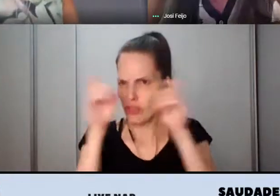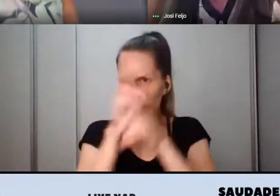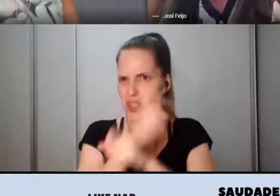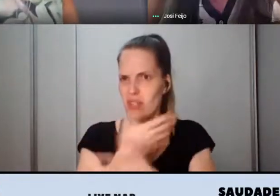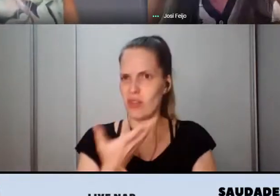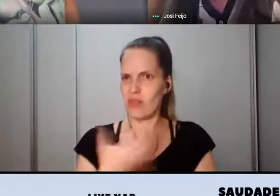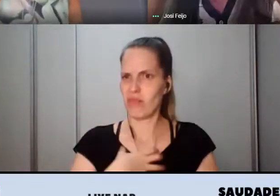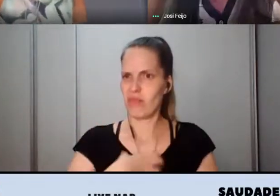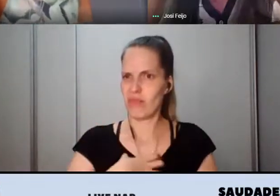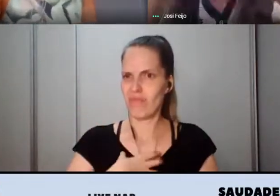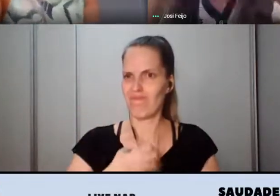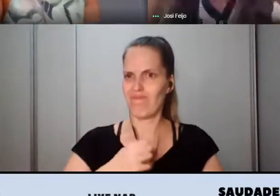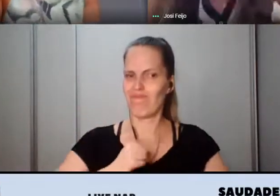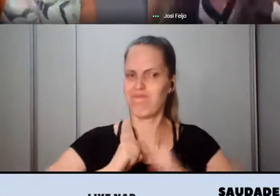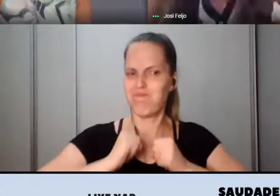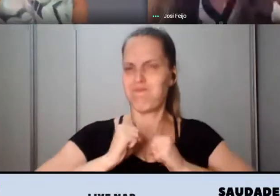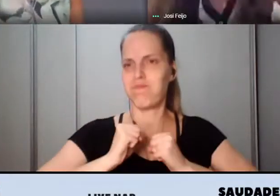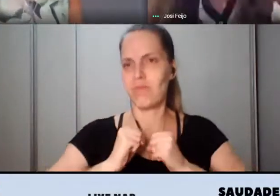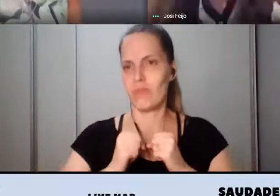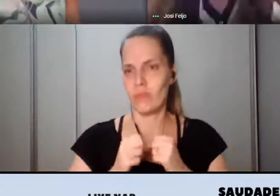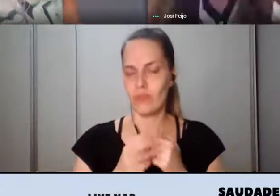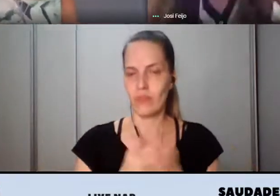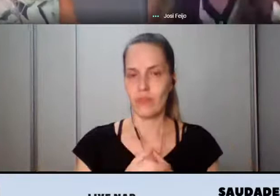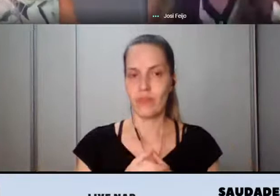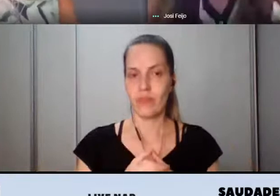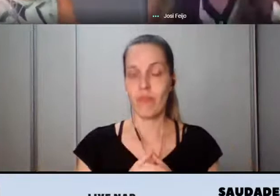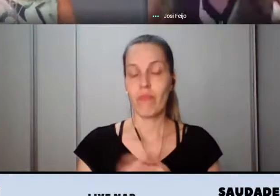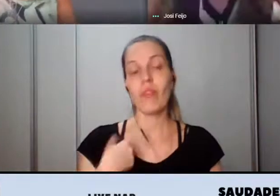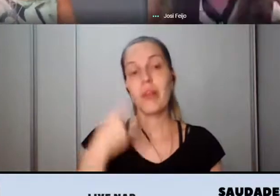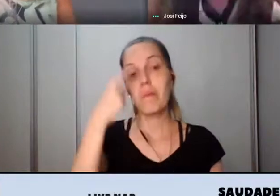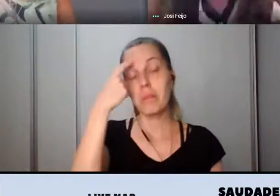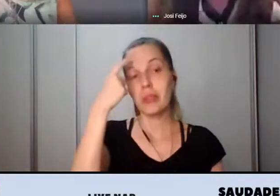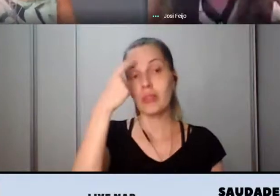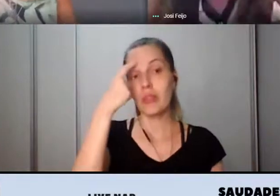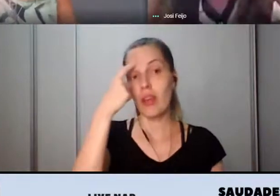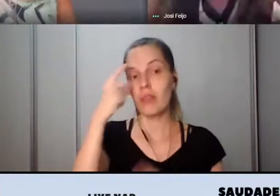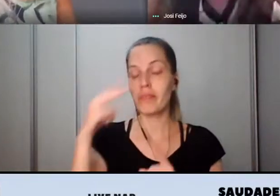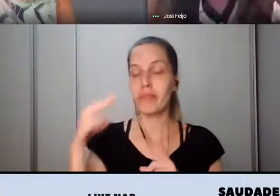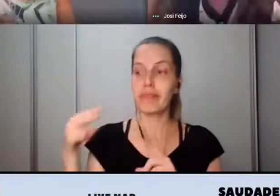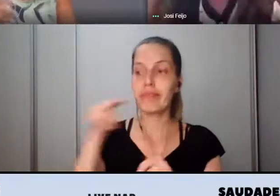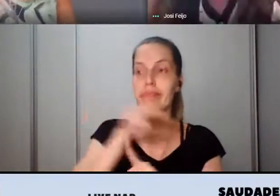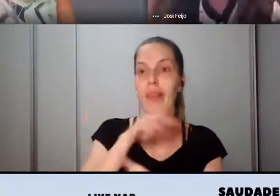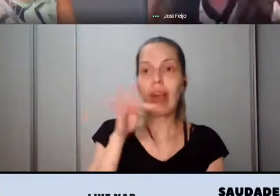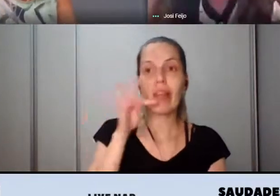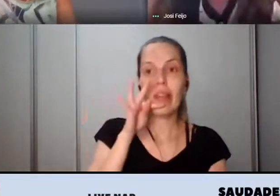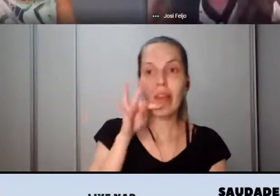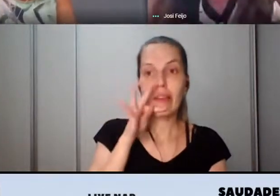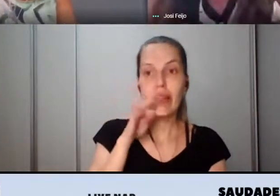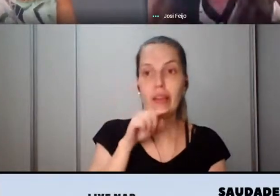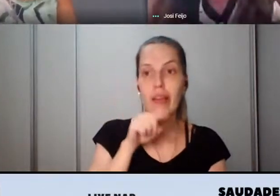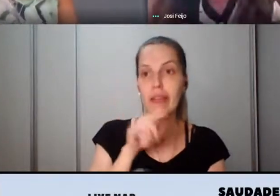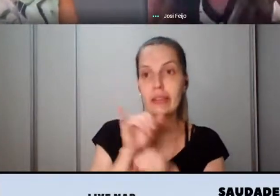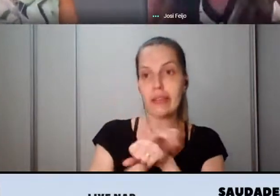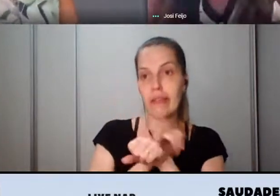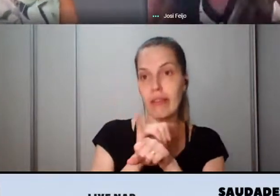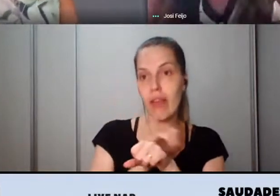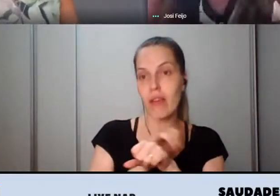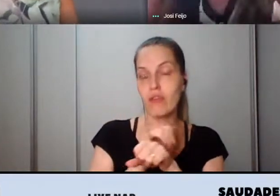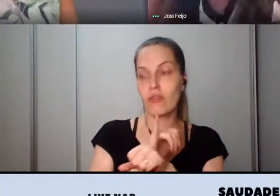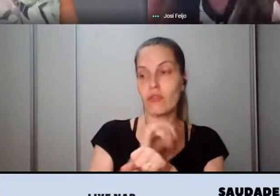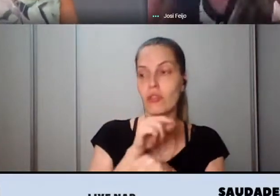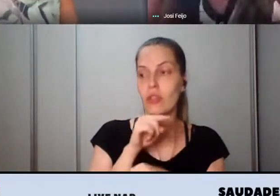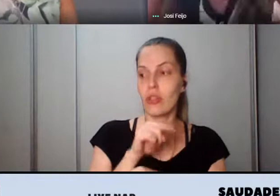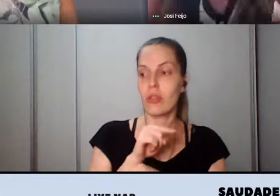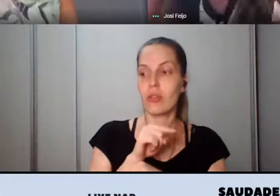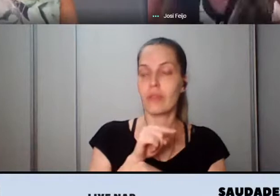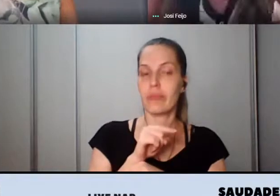E, e aí a gente, e aí eu fiquei pensando do ponto de vista das técnicas ou de estratégias, enfim,